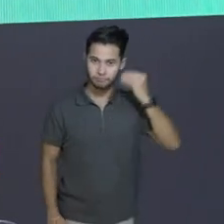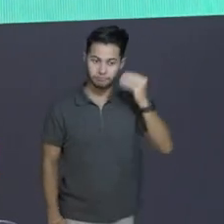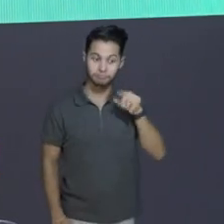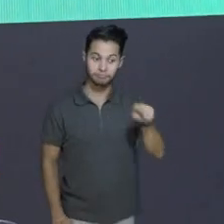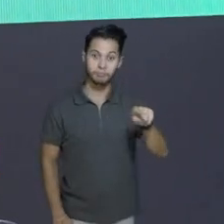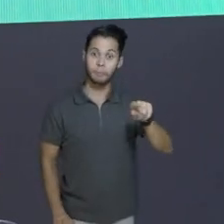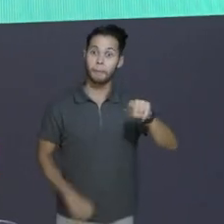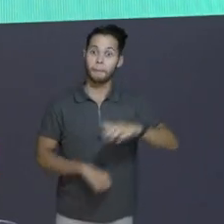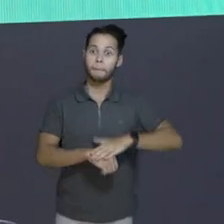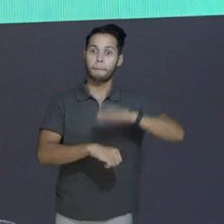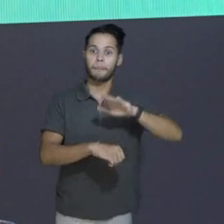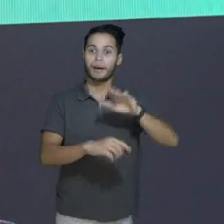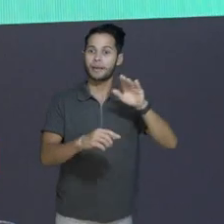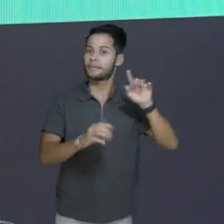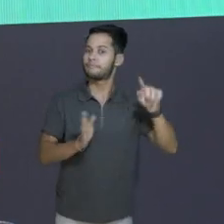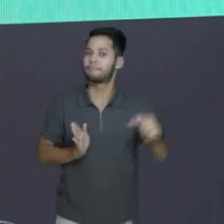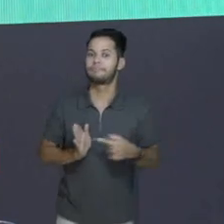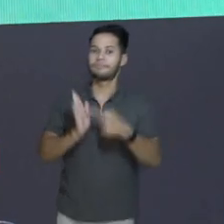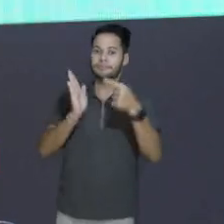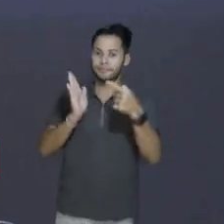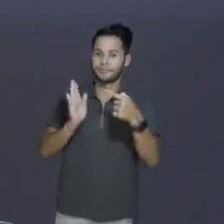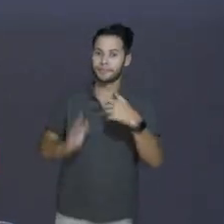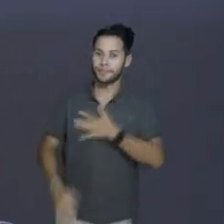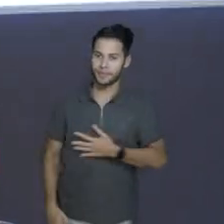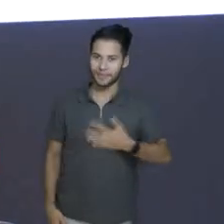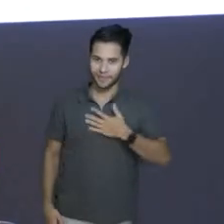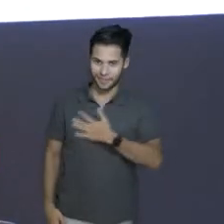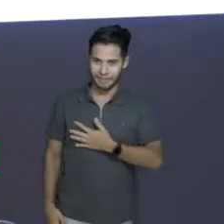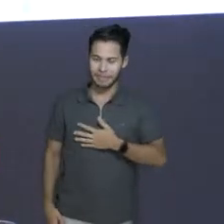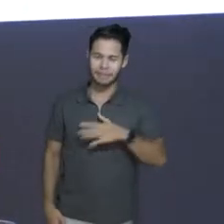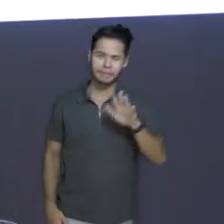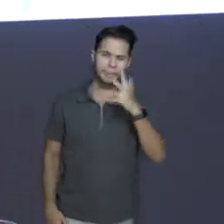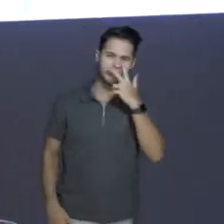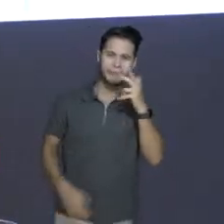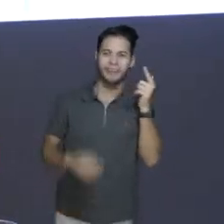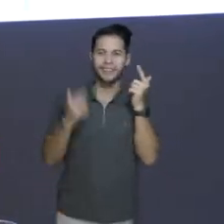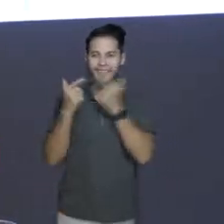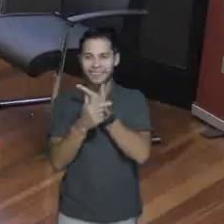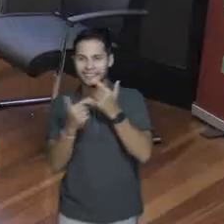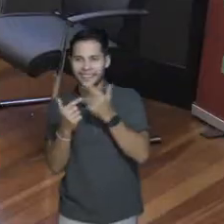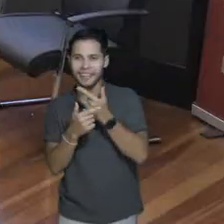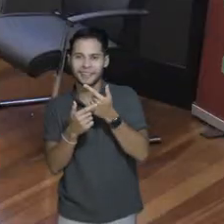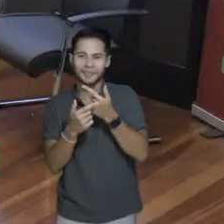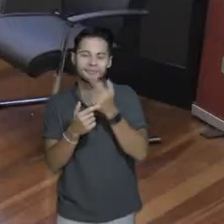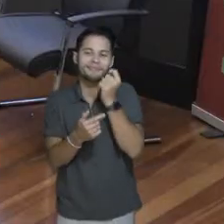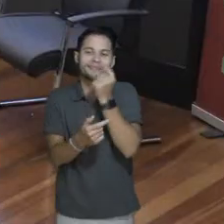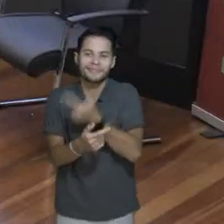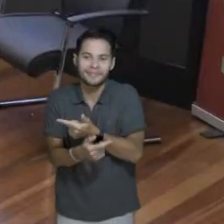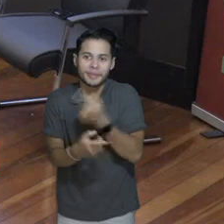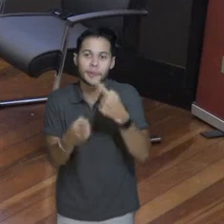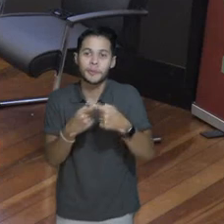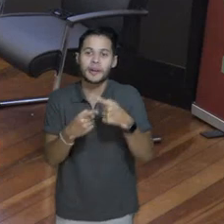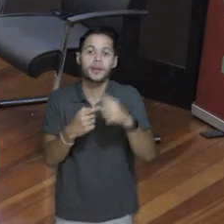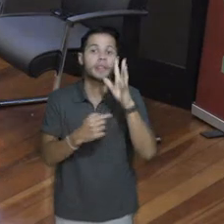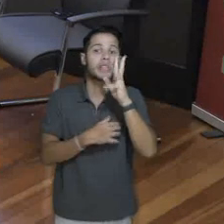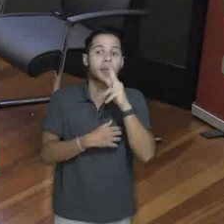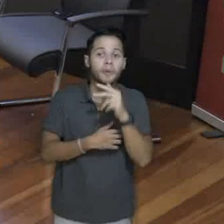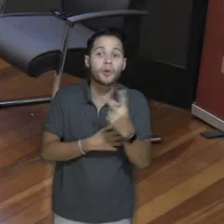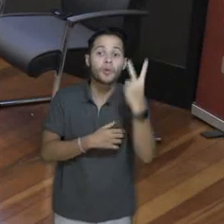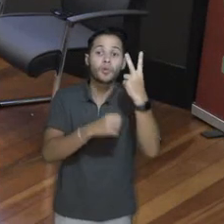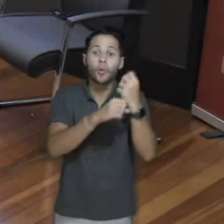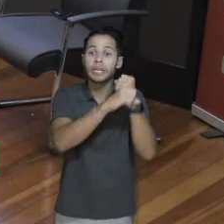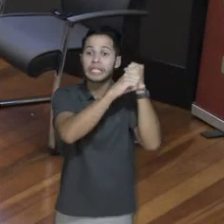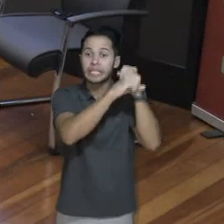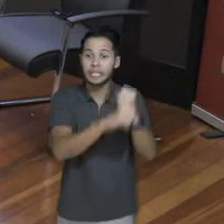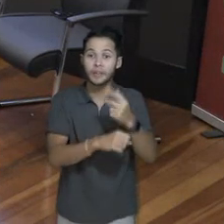me impactou e foi engraçado porque olha só que ironia eu demorei do anos para dizer pro meu pai